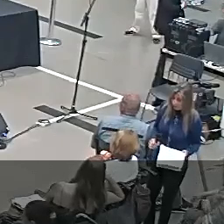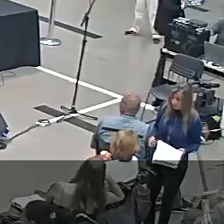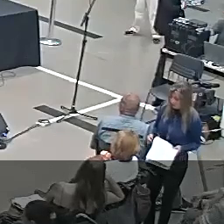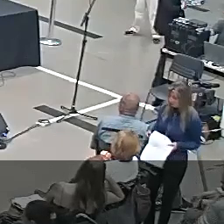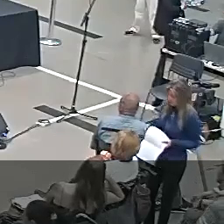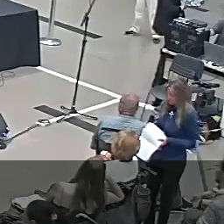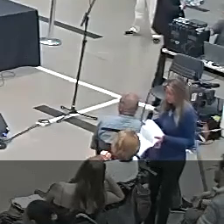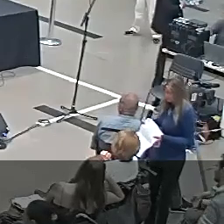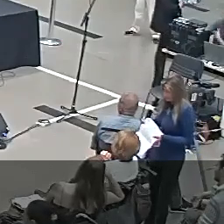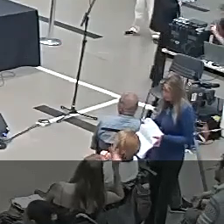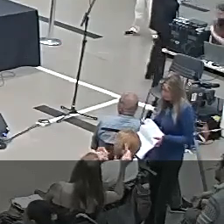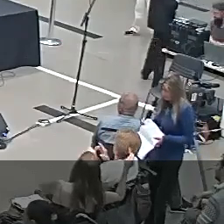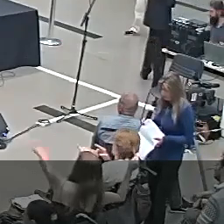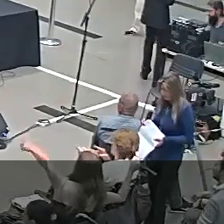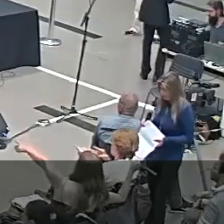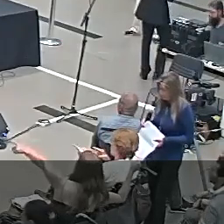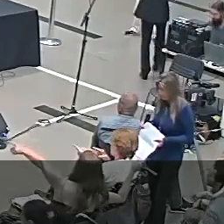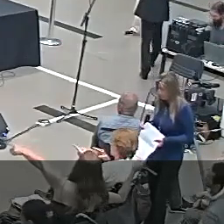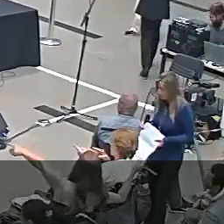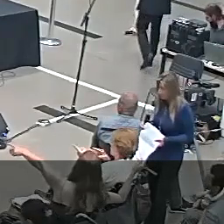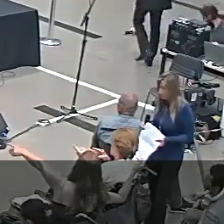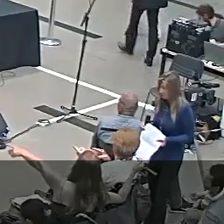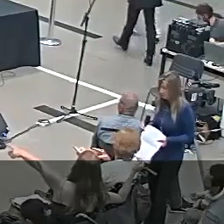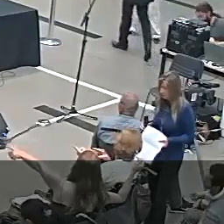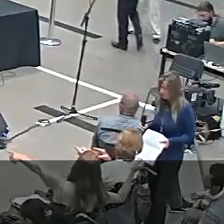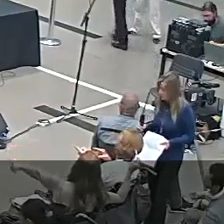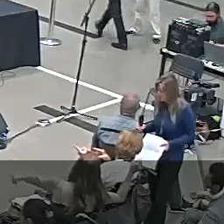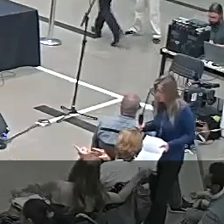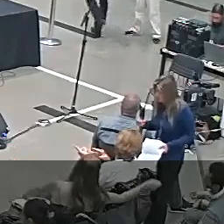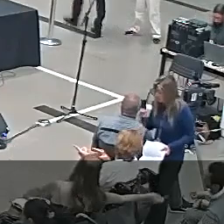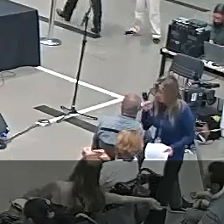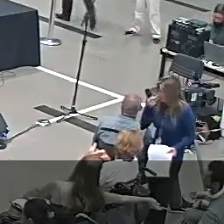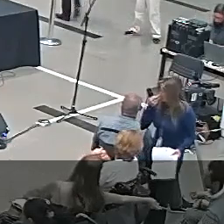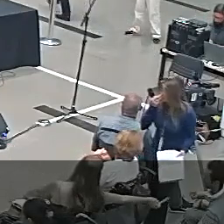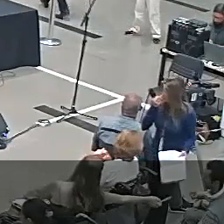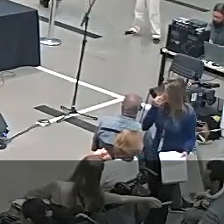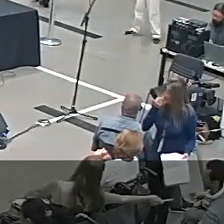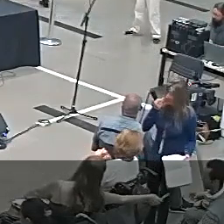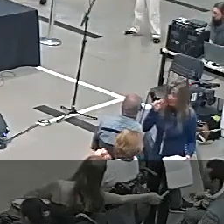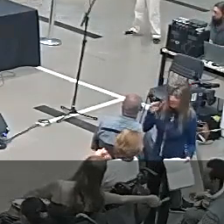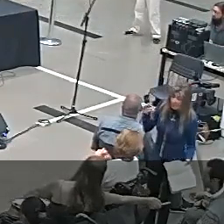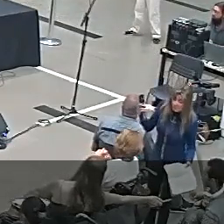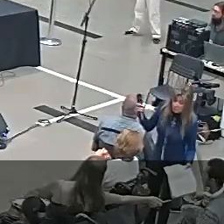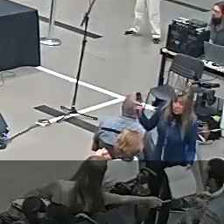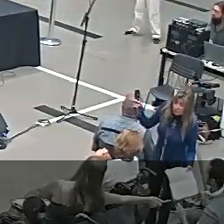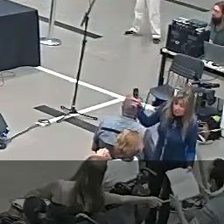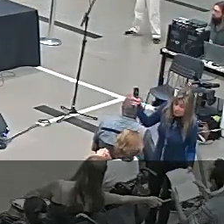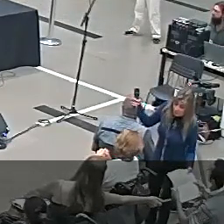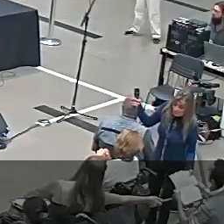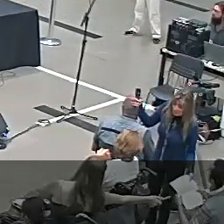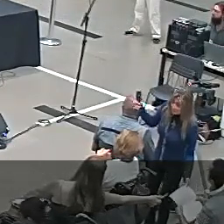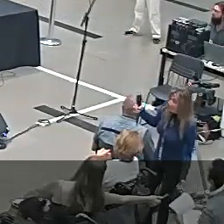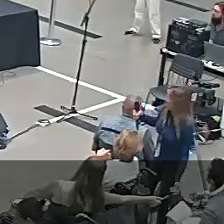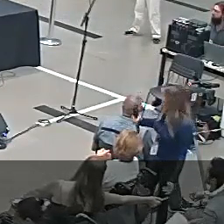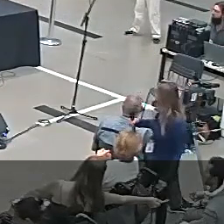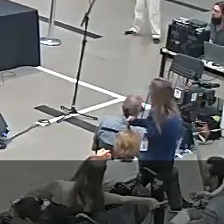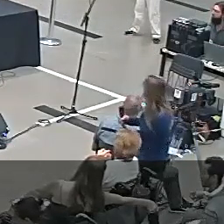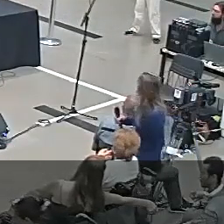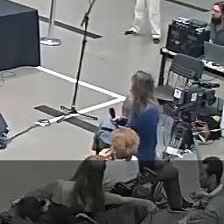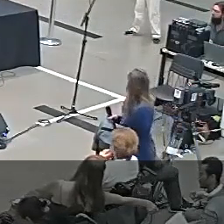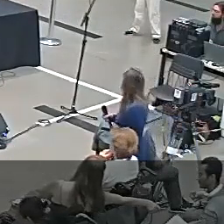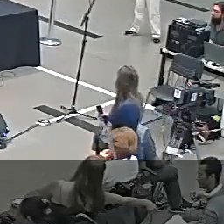nós temos uma resolução na casa a resolução número 5350 de 2011 que